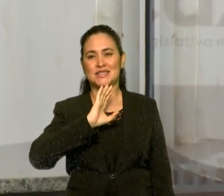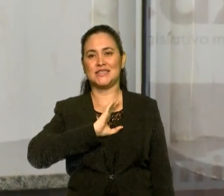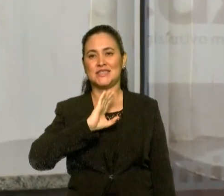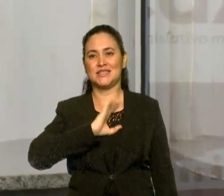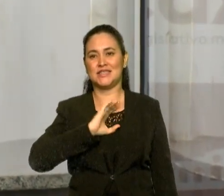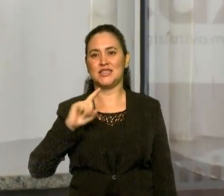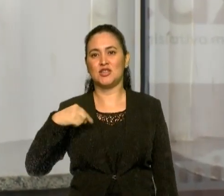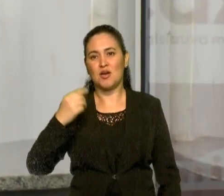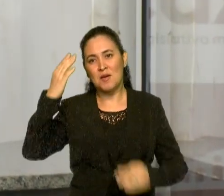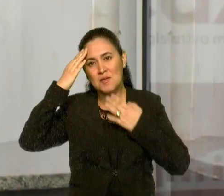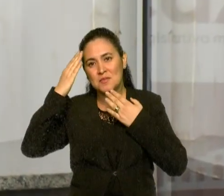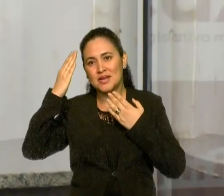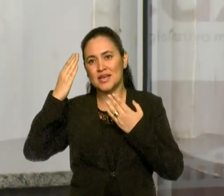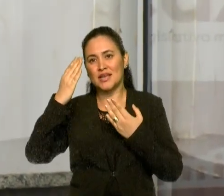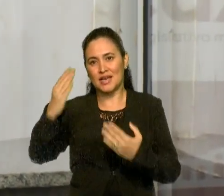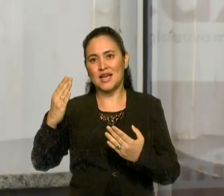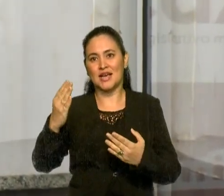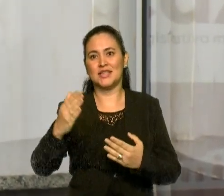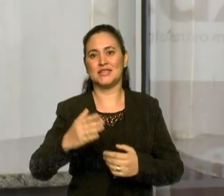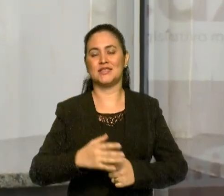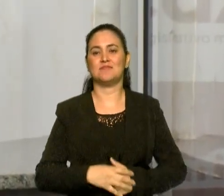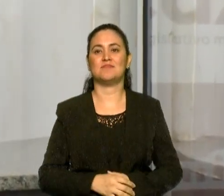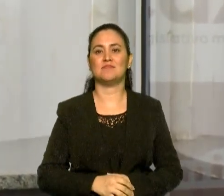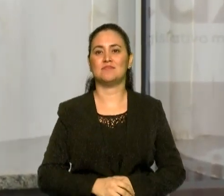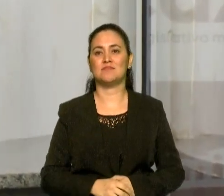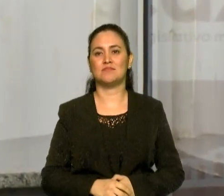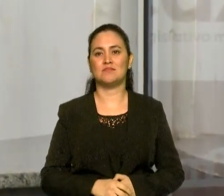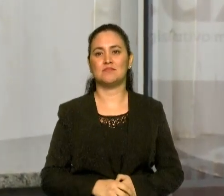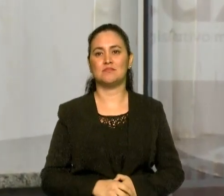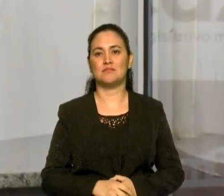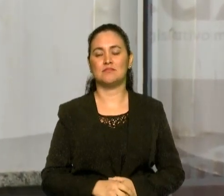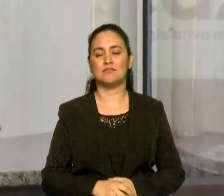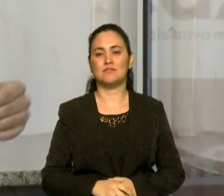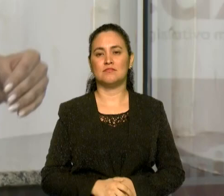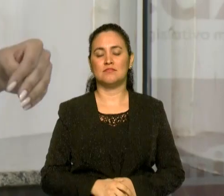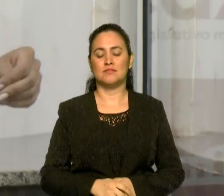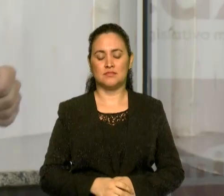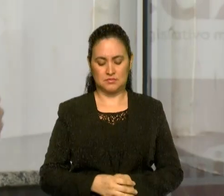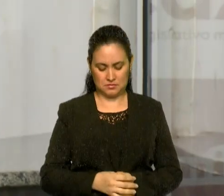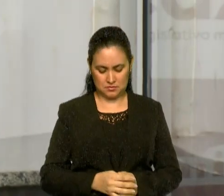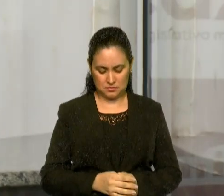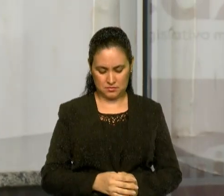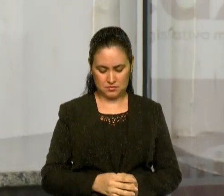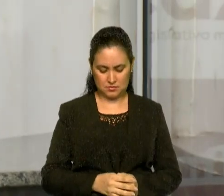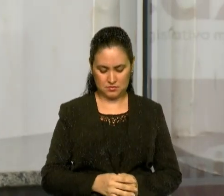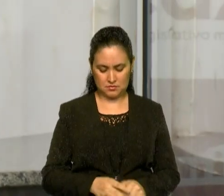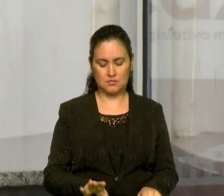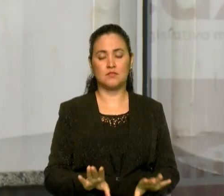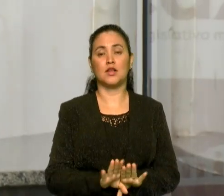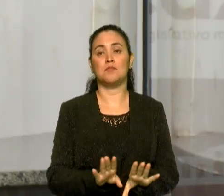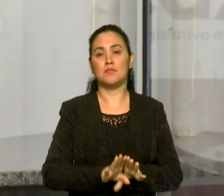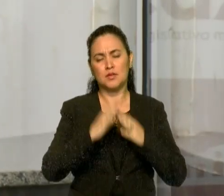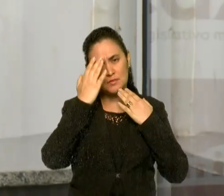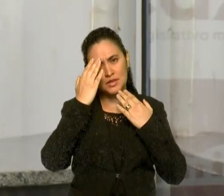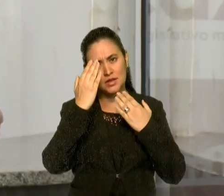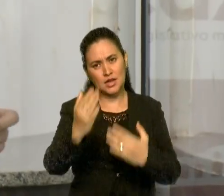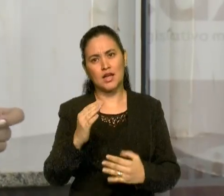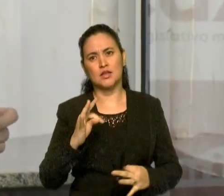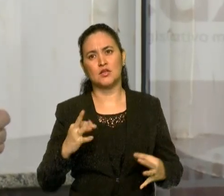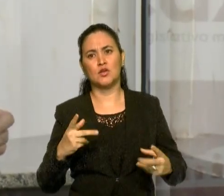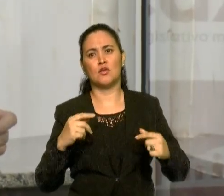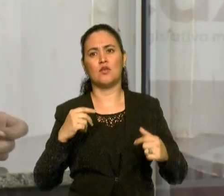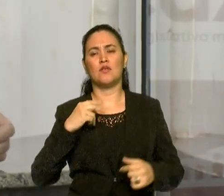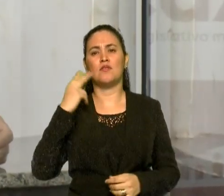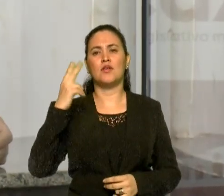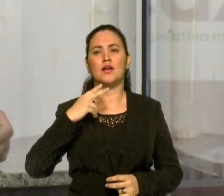gratidão. Não posso deixar aqui de fazer referência também a todos os vereadores da nossa Caxias, em nome do